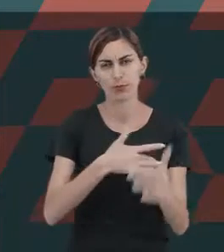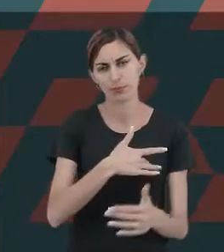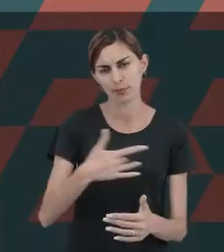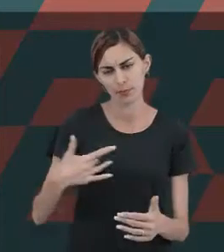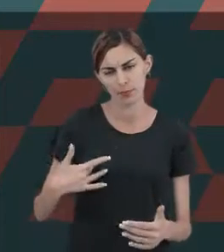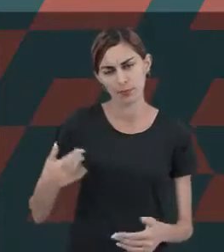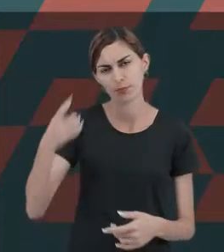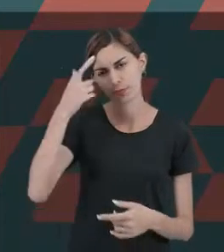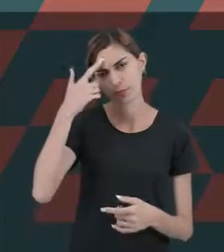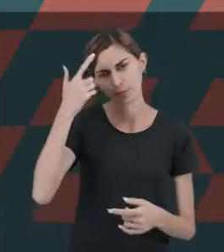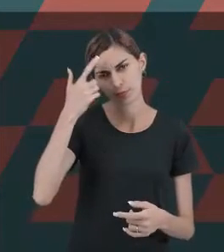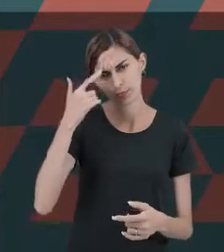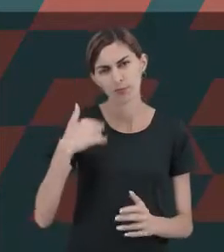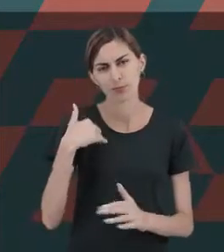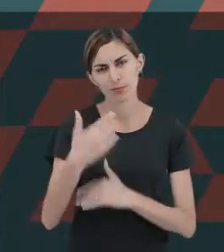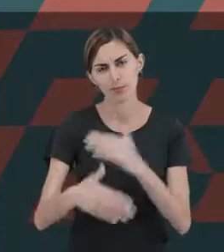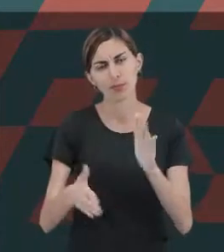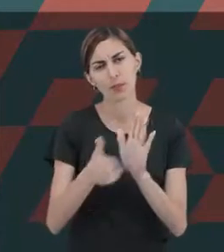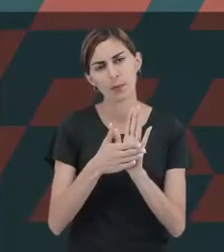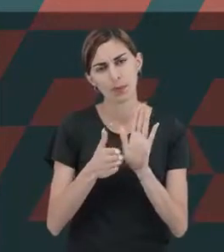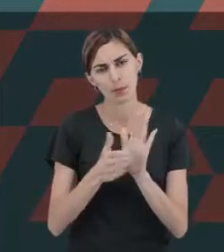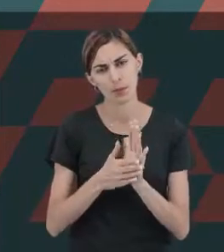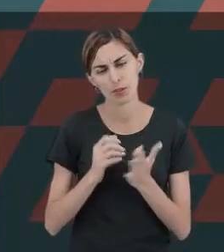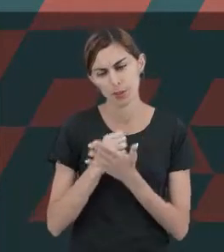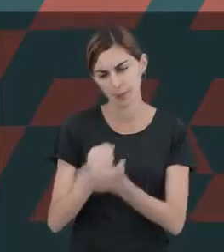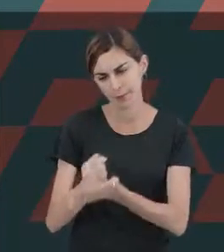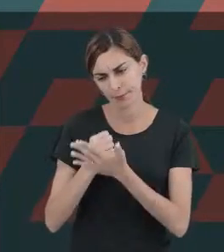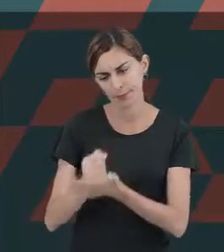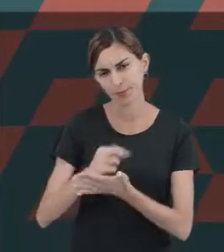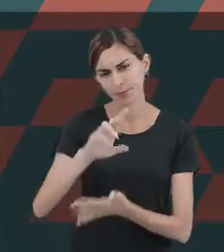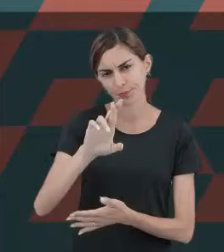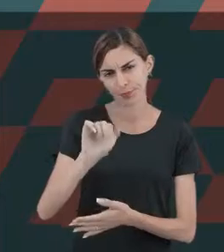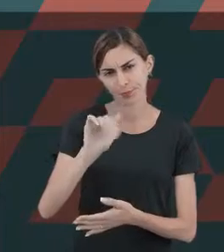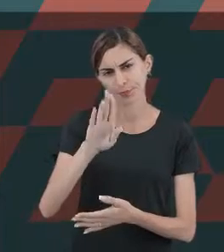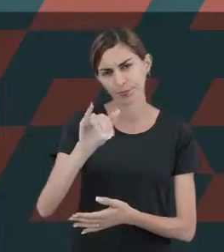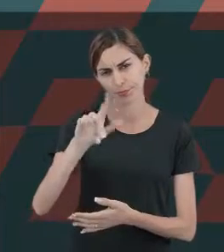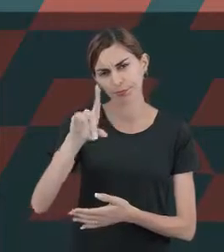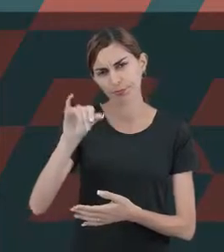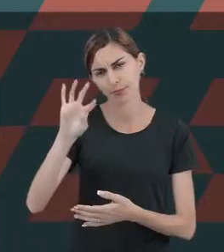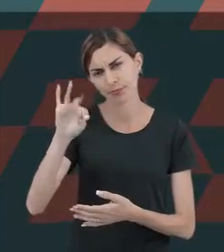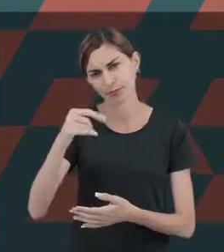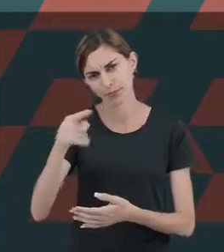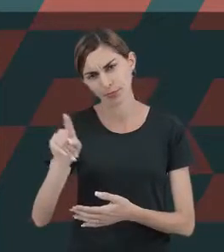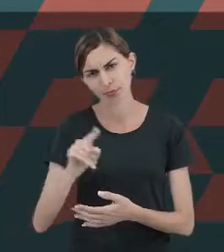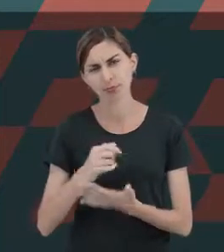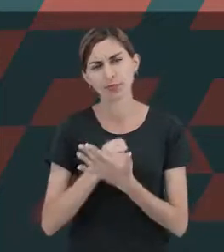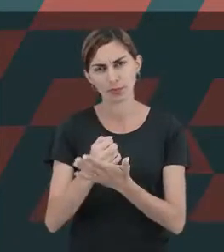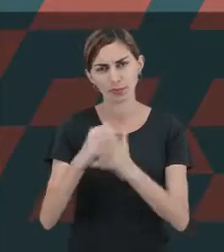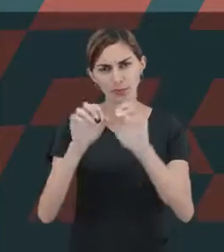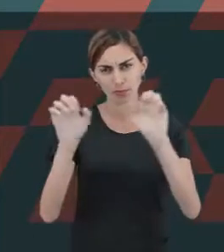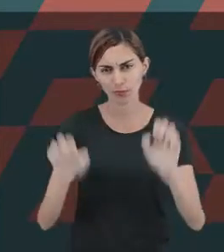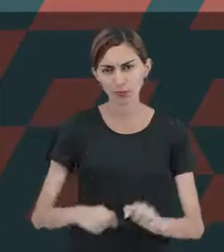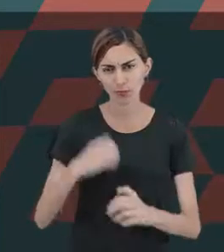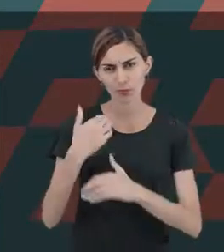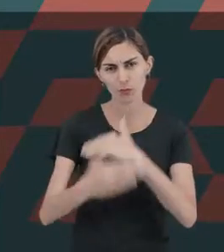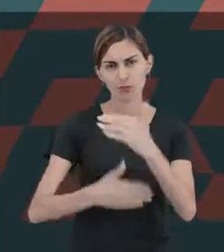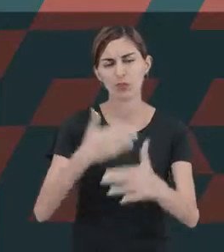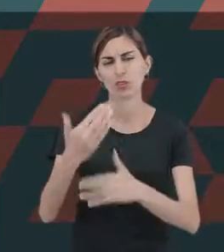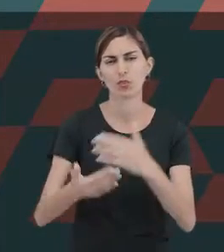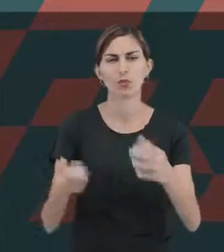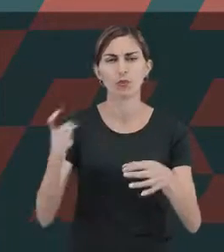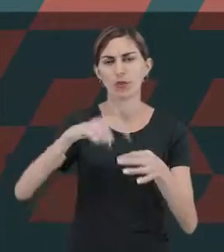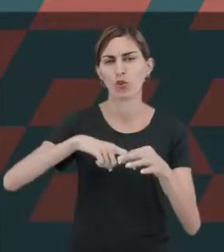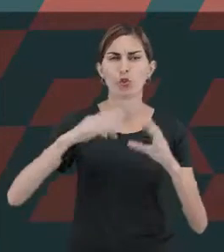saúde mental, e a proposta do auxílio reabilitação é basicamente estruturado no programa de volta